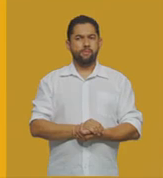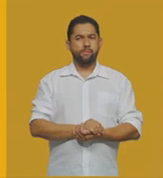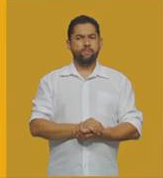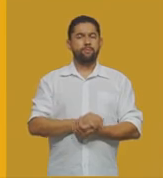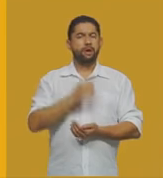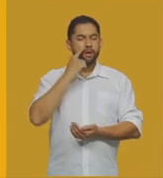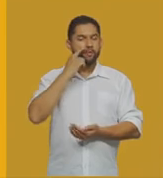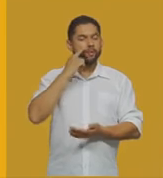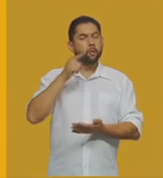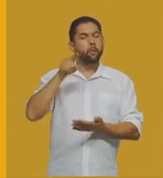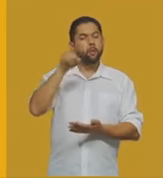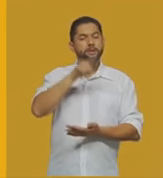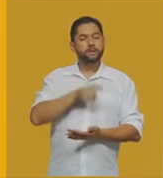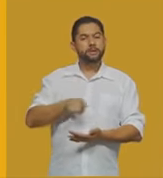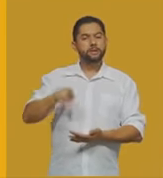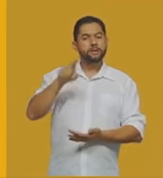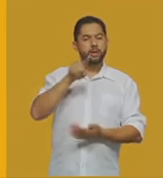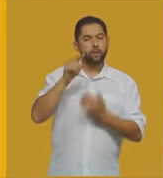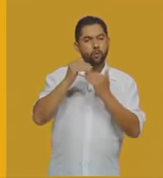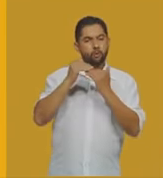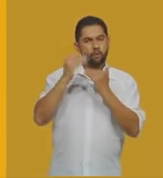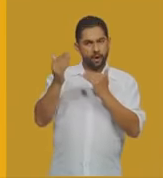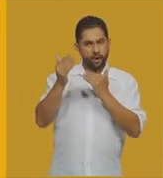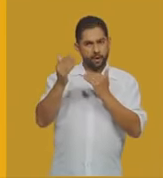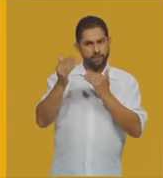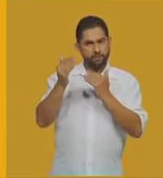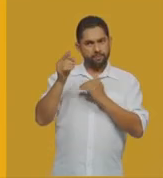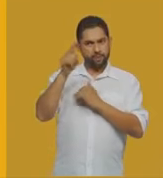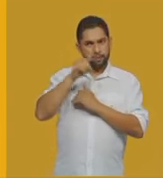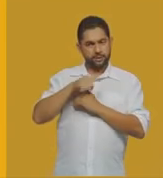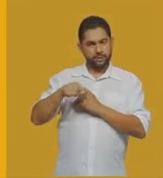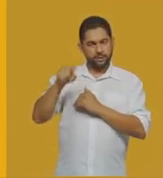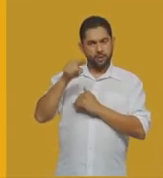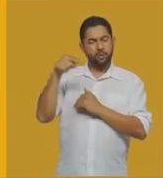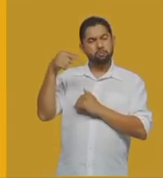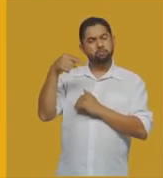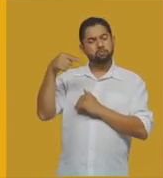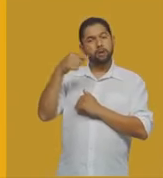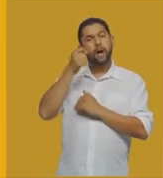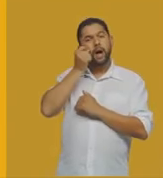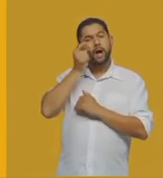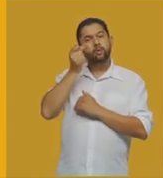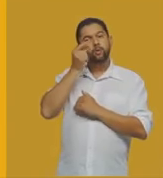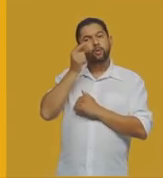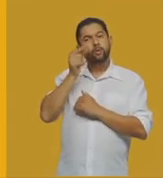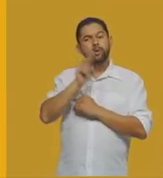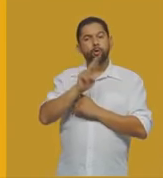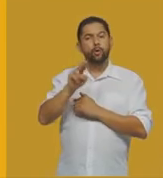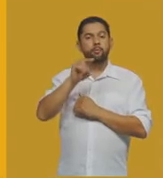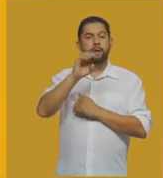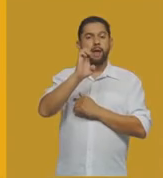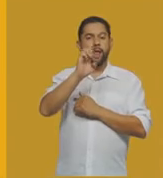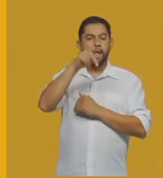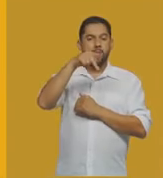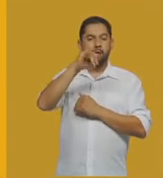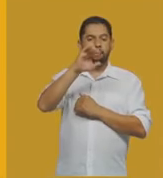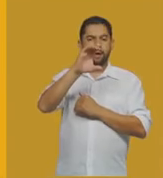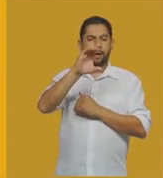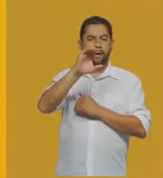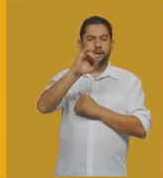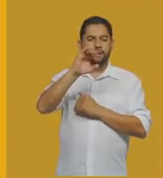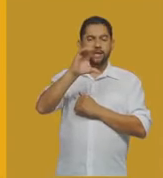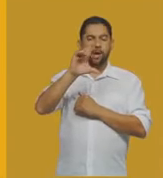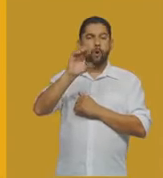aqui, ó, esse círculo, perdão, ó, que é o que chamava de epiciclo. Ele usou